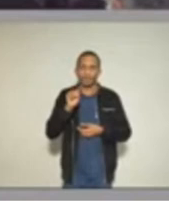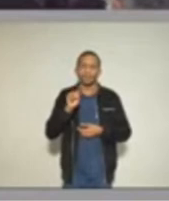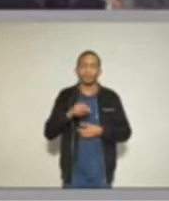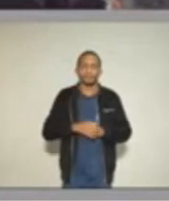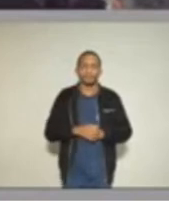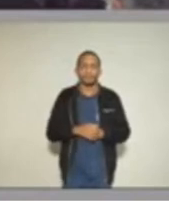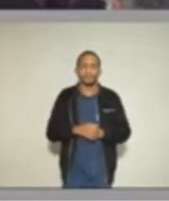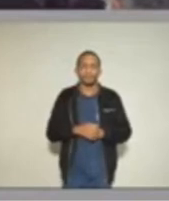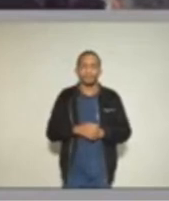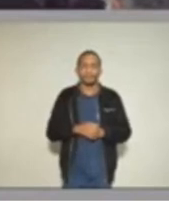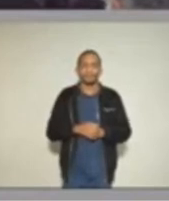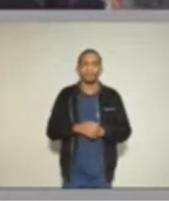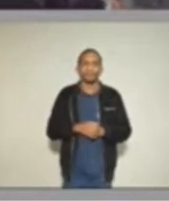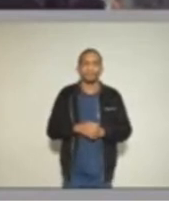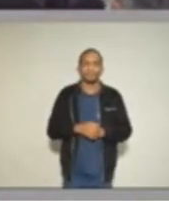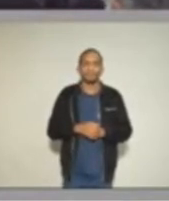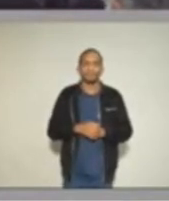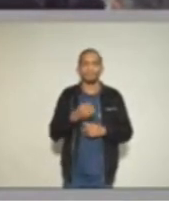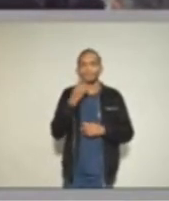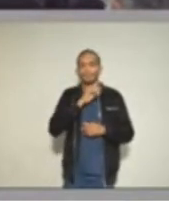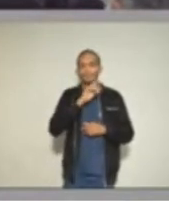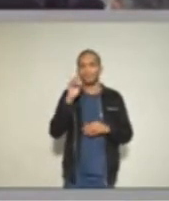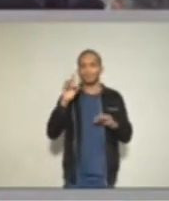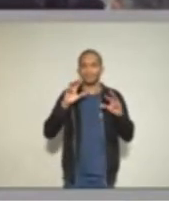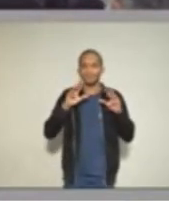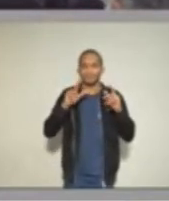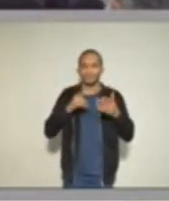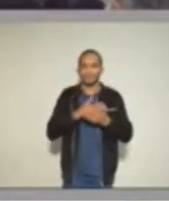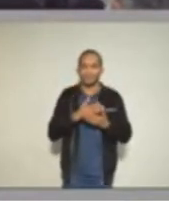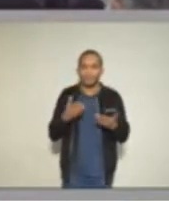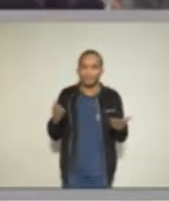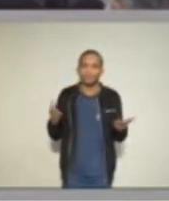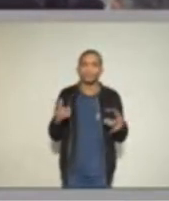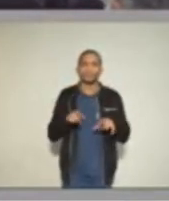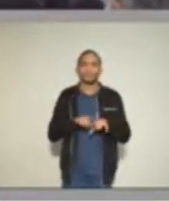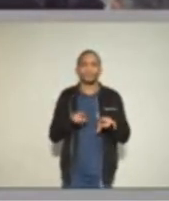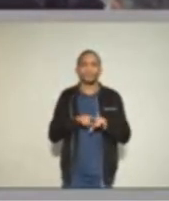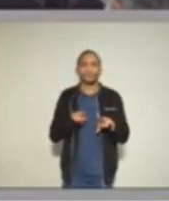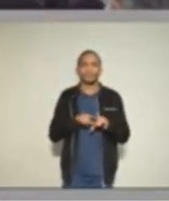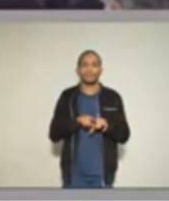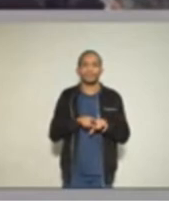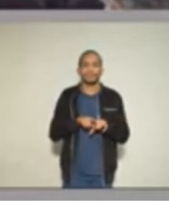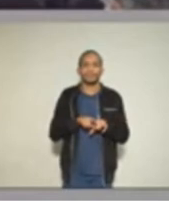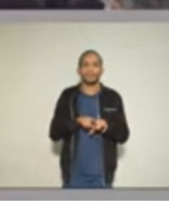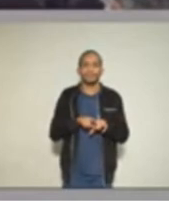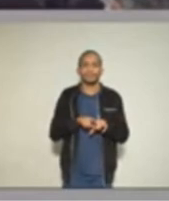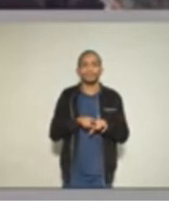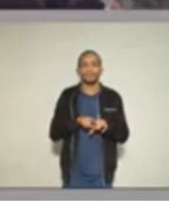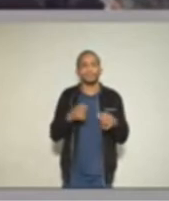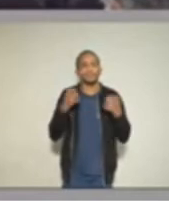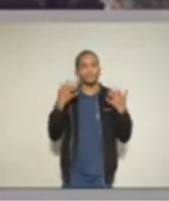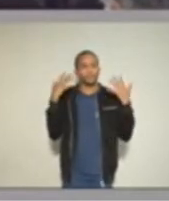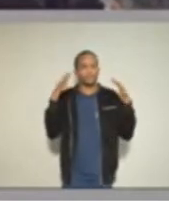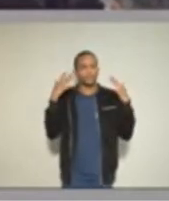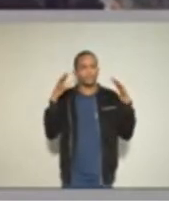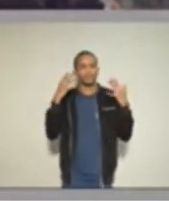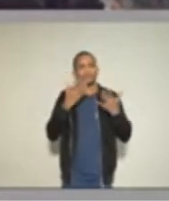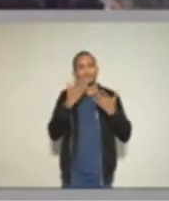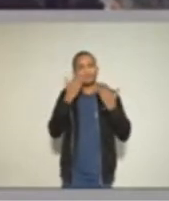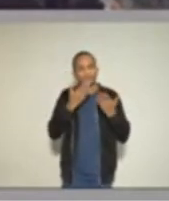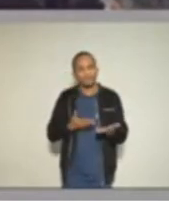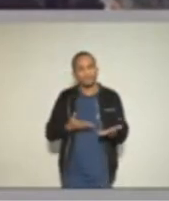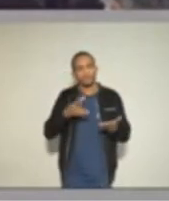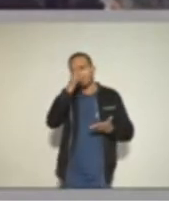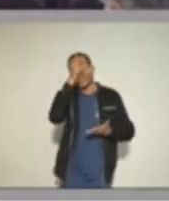Câmara. Muito bom dia a todos e a todas. Quero aqui parabenizar Vossa Excelência prefeito